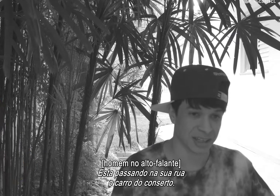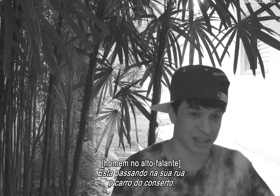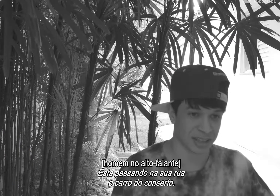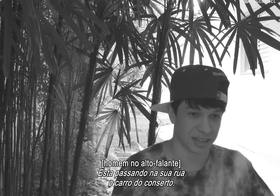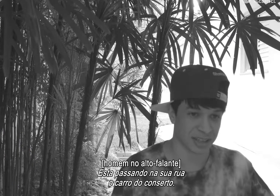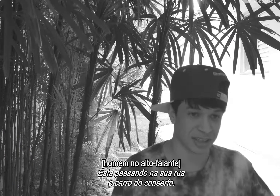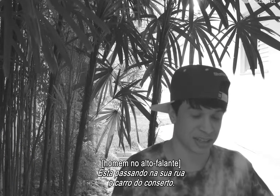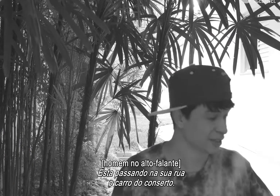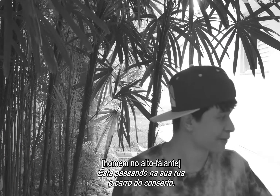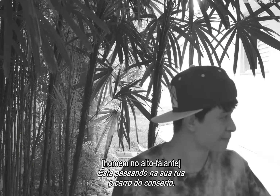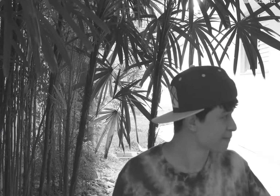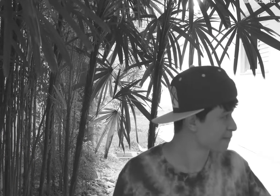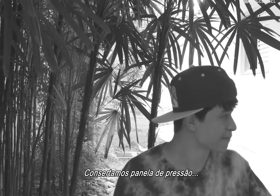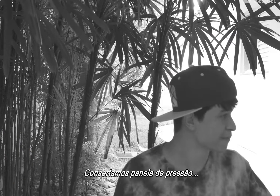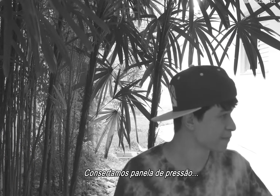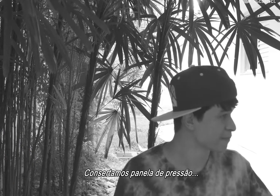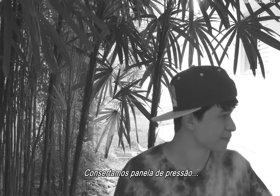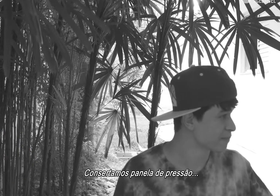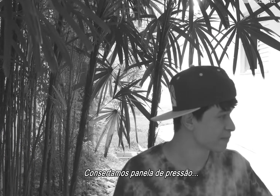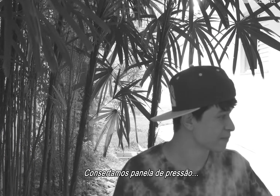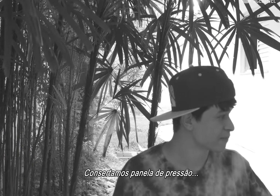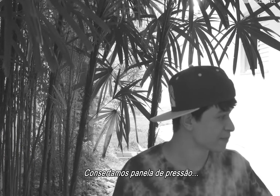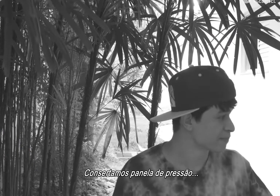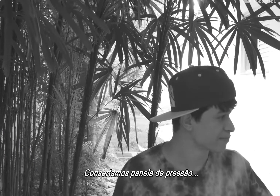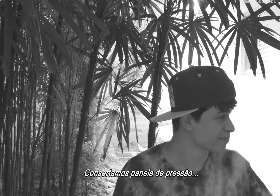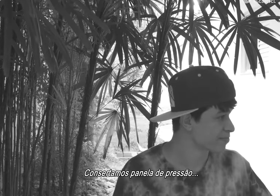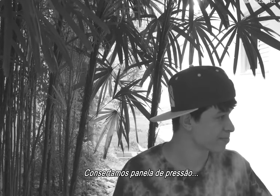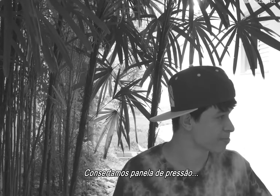para trás. Vira o rosto para frente e olha para o lado.